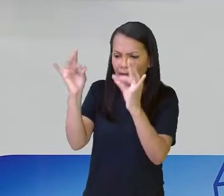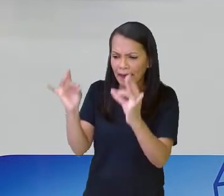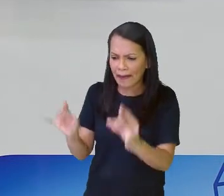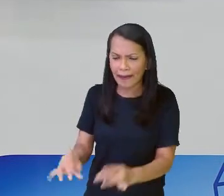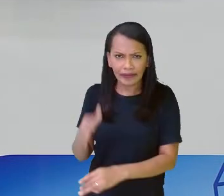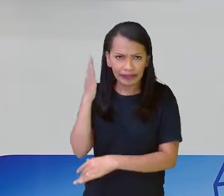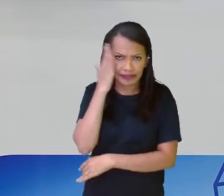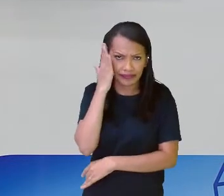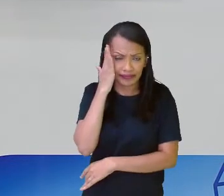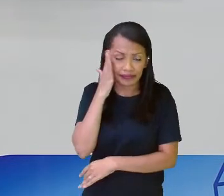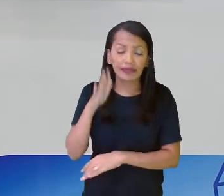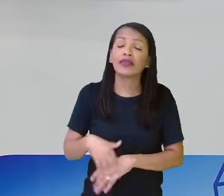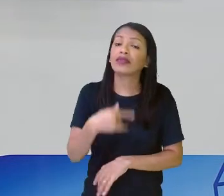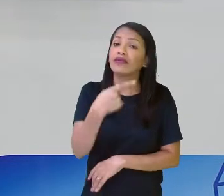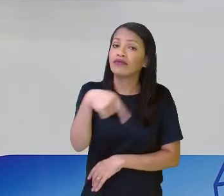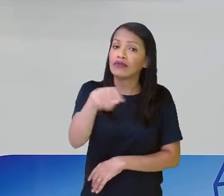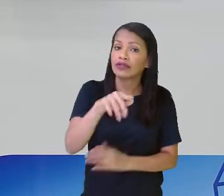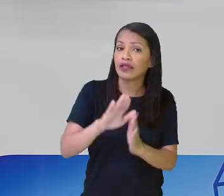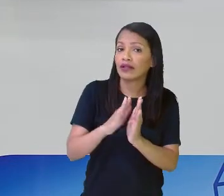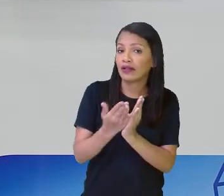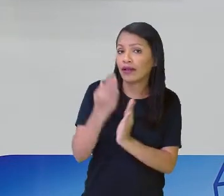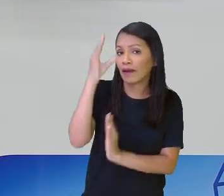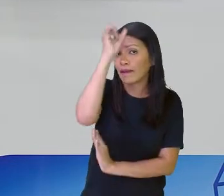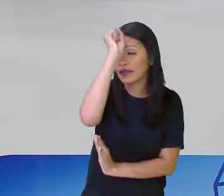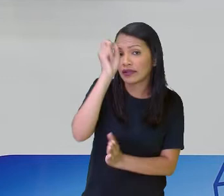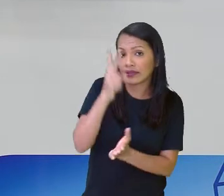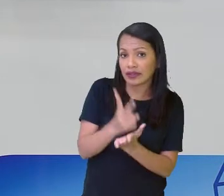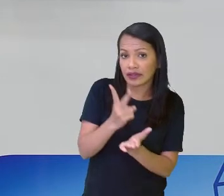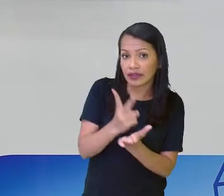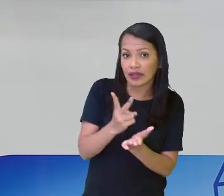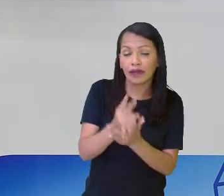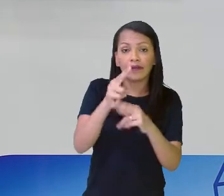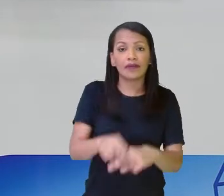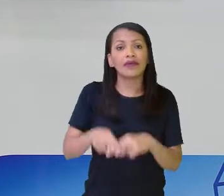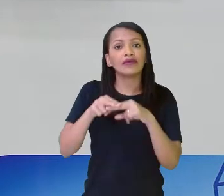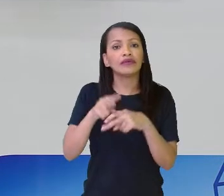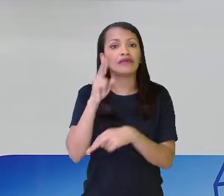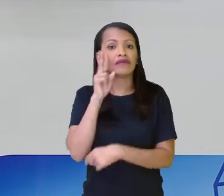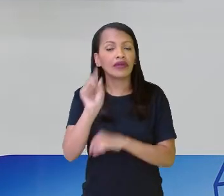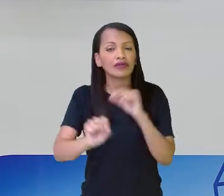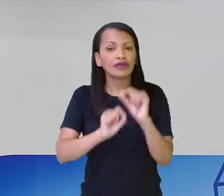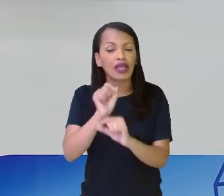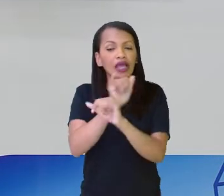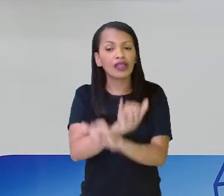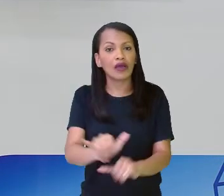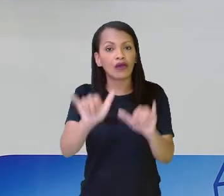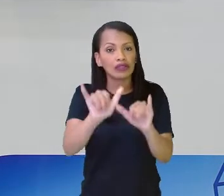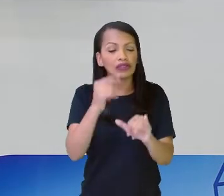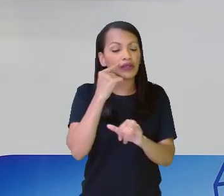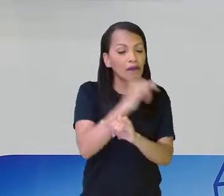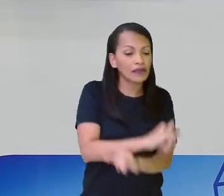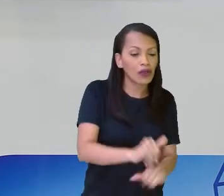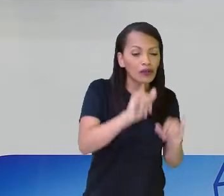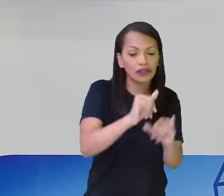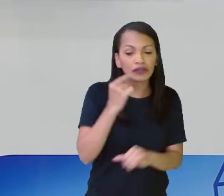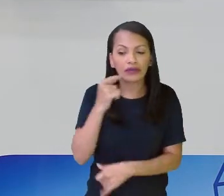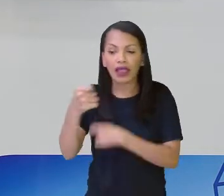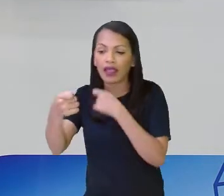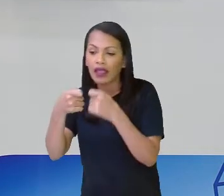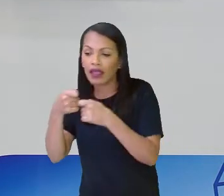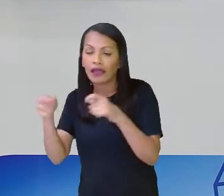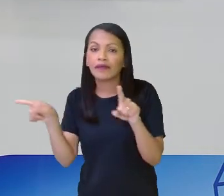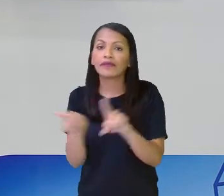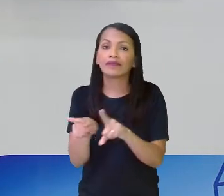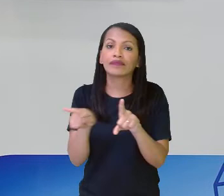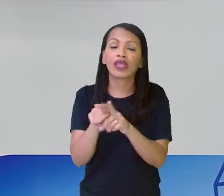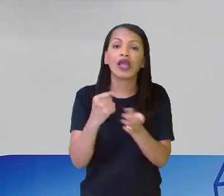a professora ou o professor está trabalhando, você vai trabalhar isso, tá? Por isso estamos vendo isso aqui. Notícia, reportagem, documentário também,